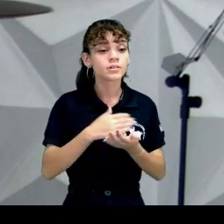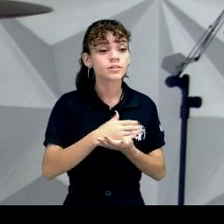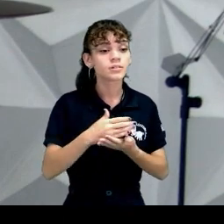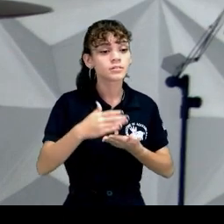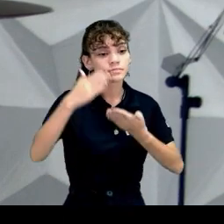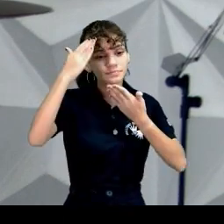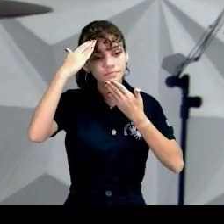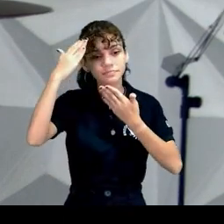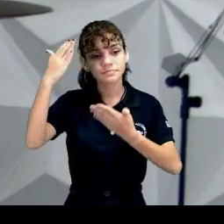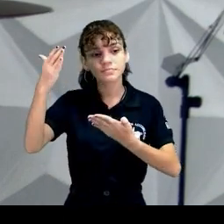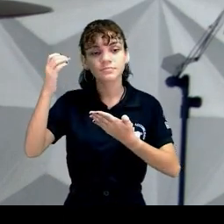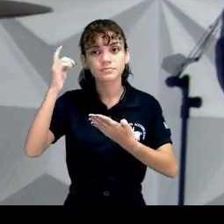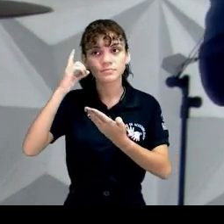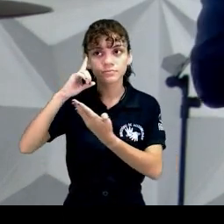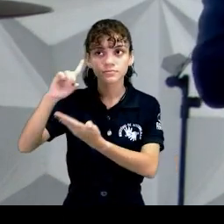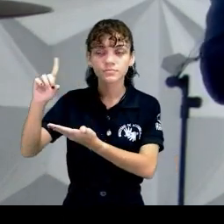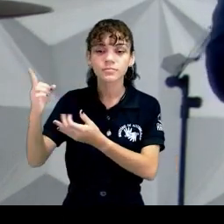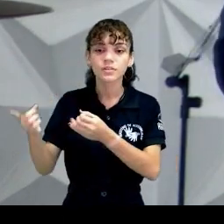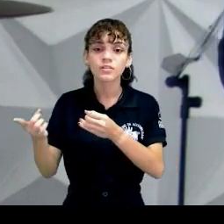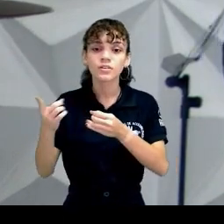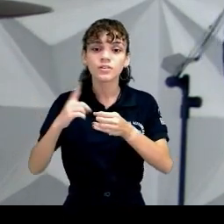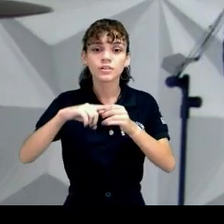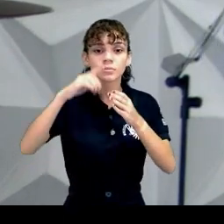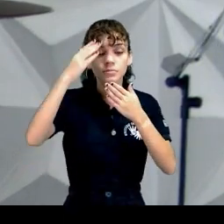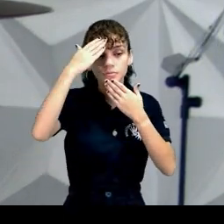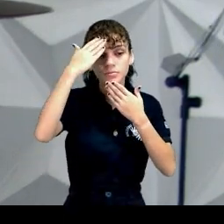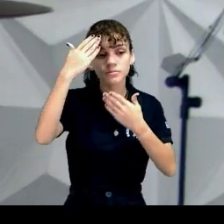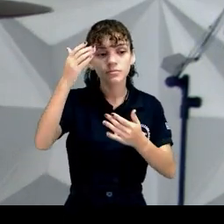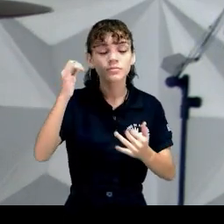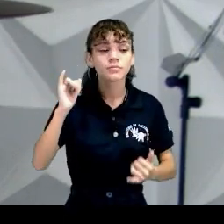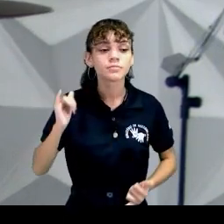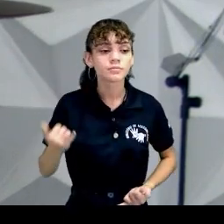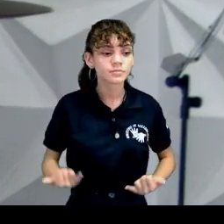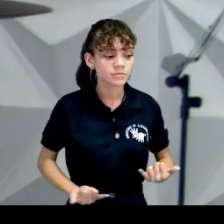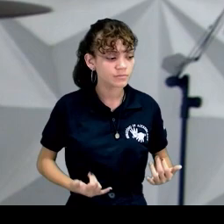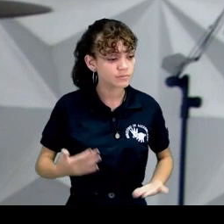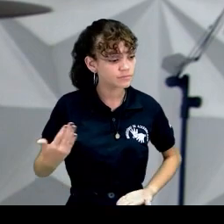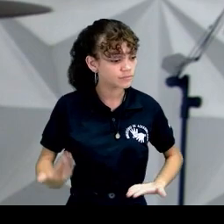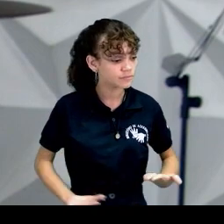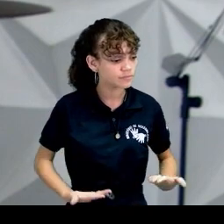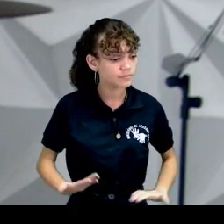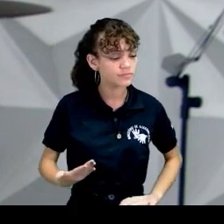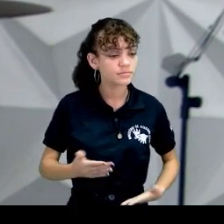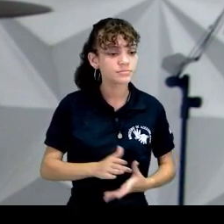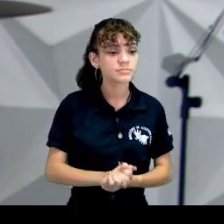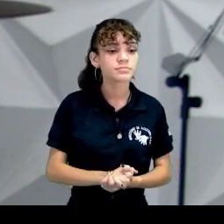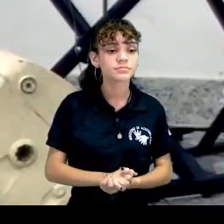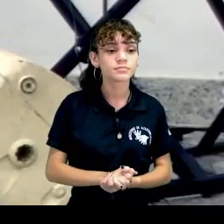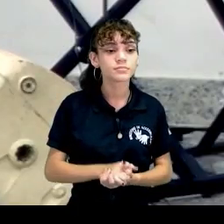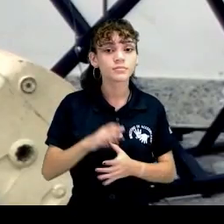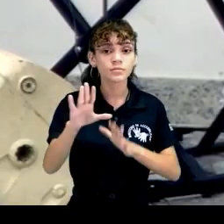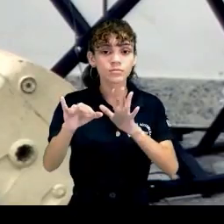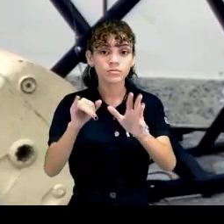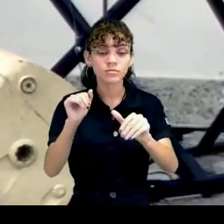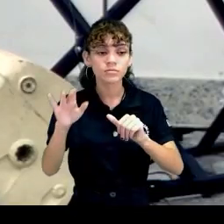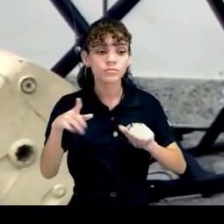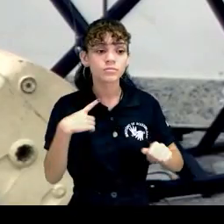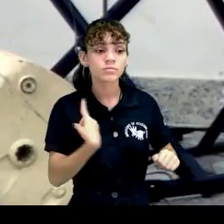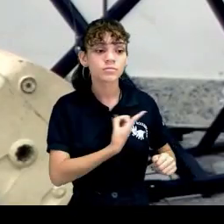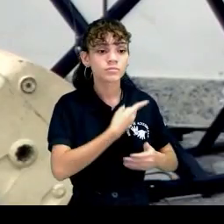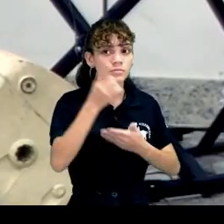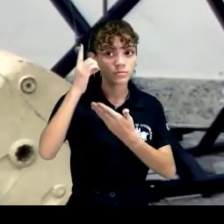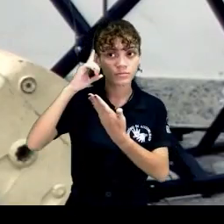é o convite do nosso Deus para a gratidão. E o terceiro ponto para destacar é que a gratidão é fruto de um coração